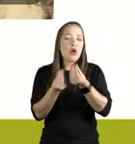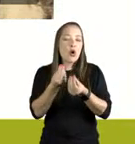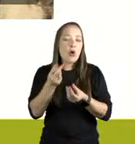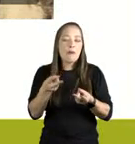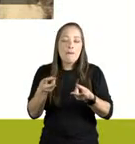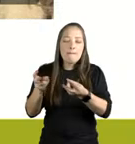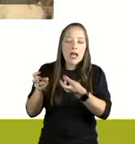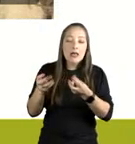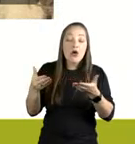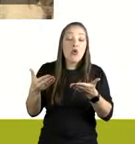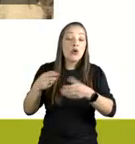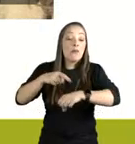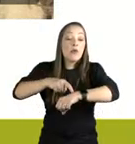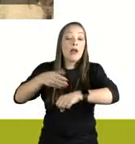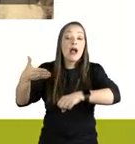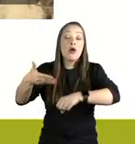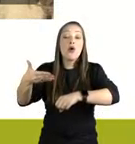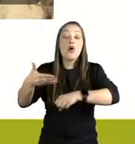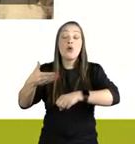nesse momento.